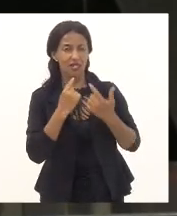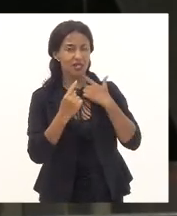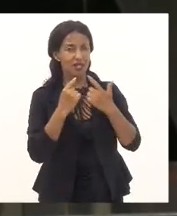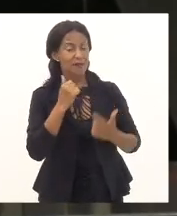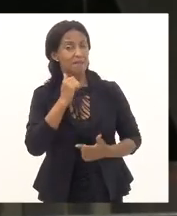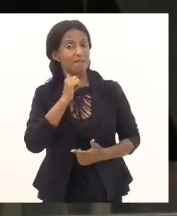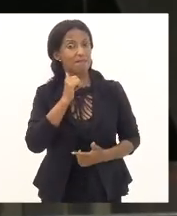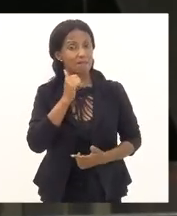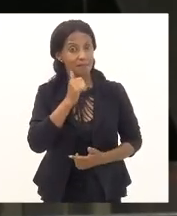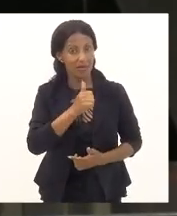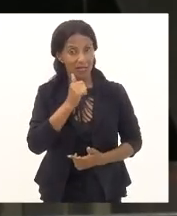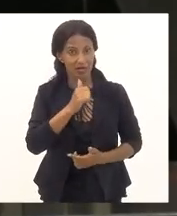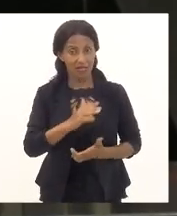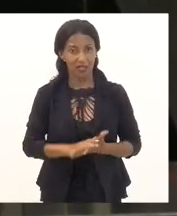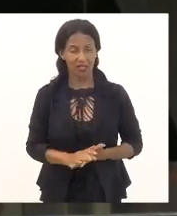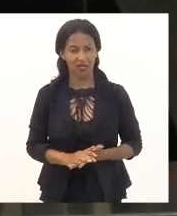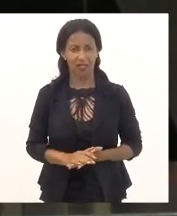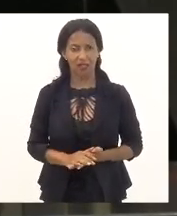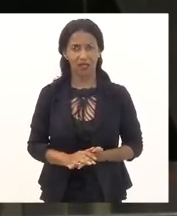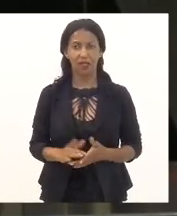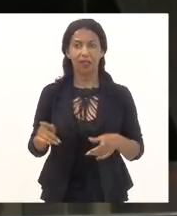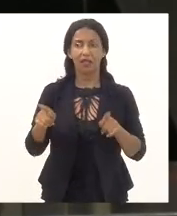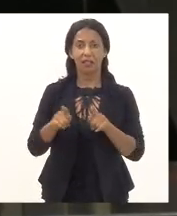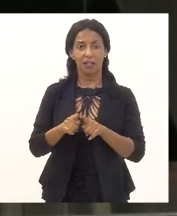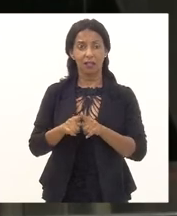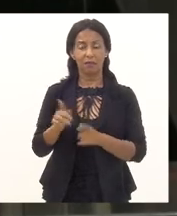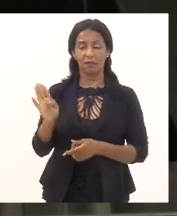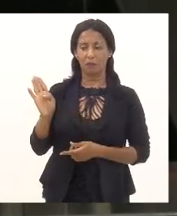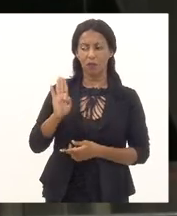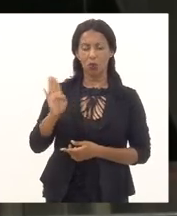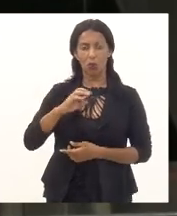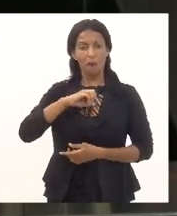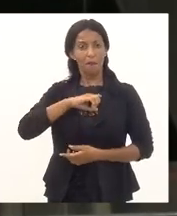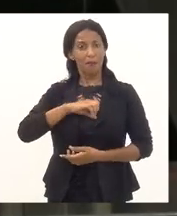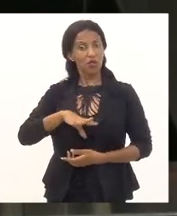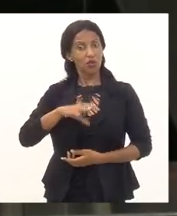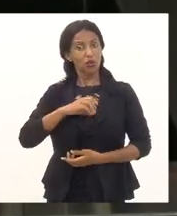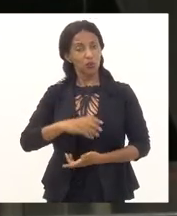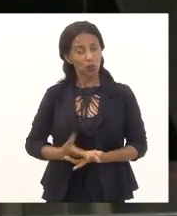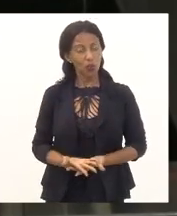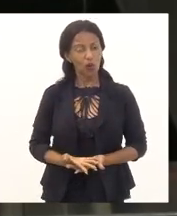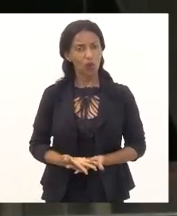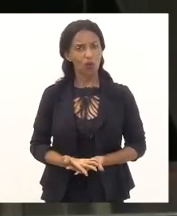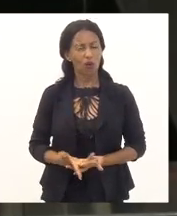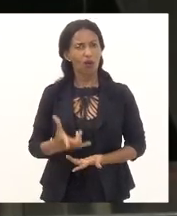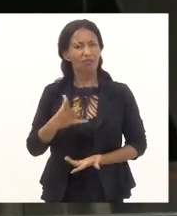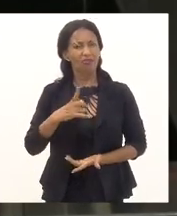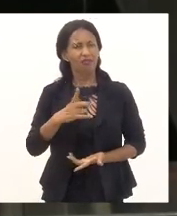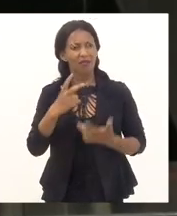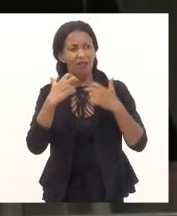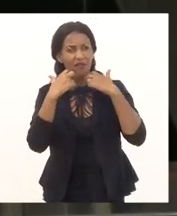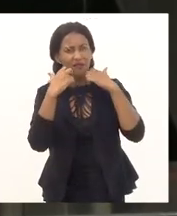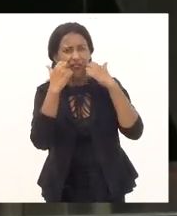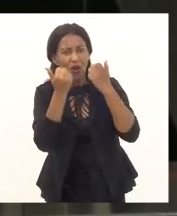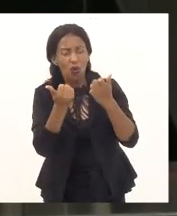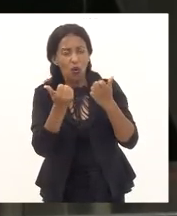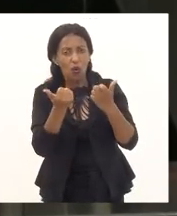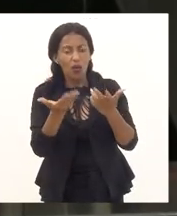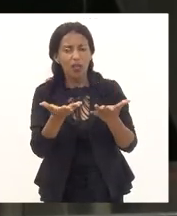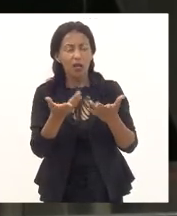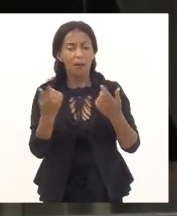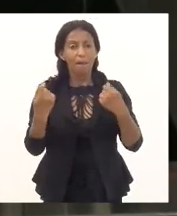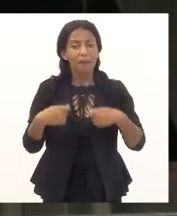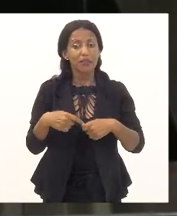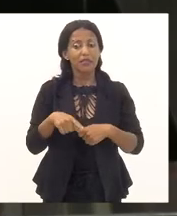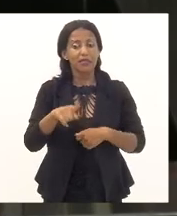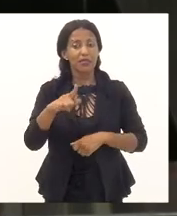Meninas que, por uma questão também biológica, menstruam. Existe um constrangimento quando essas meninas